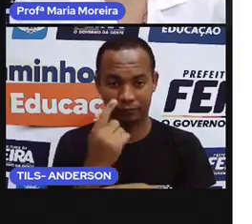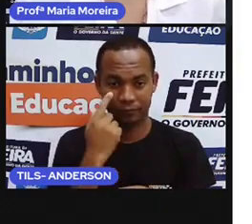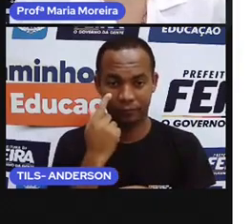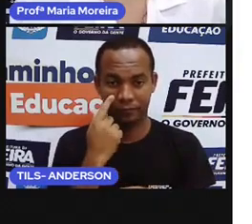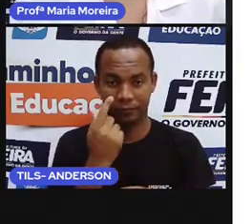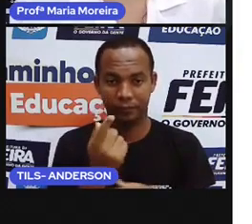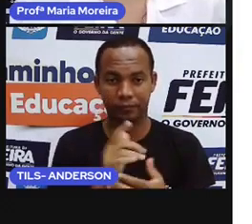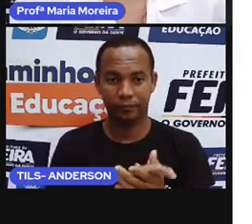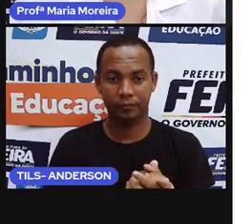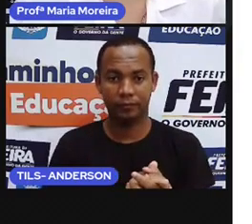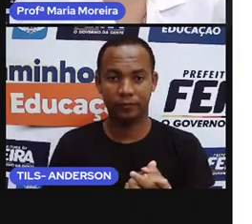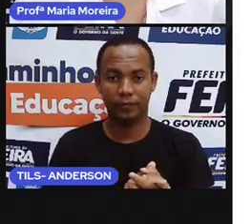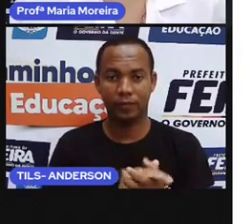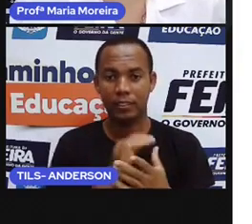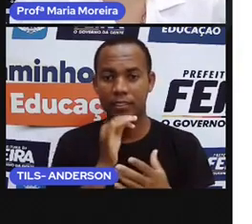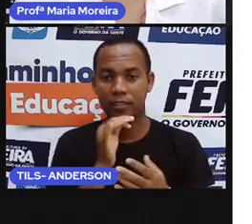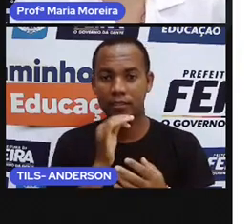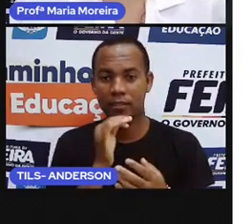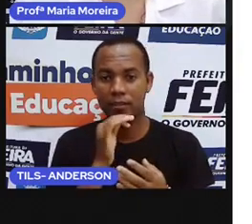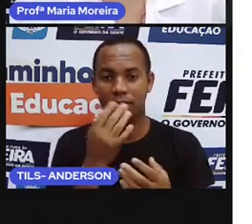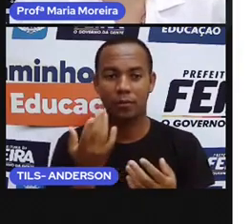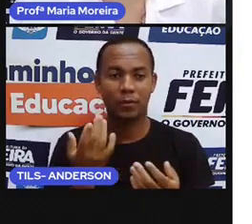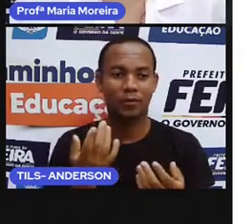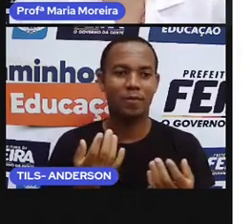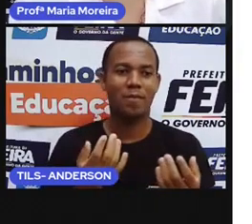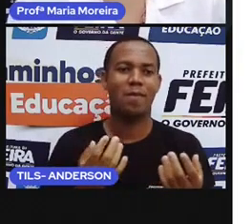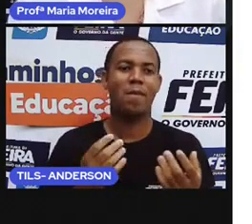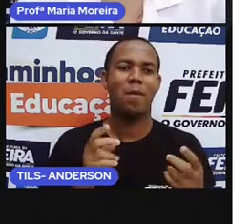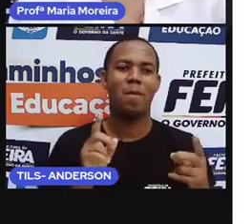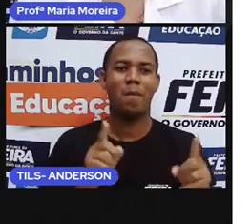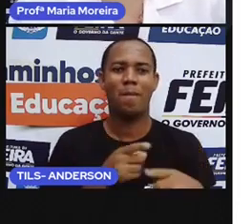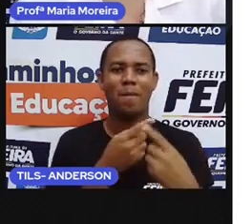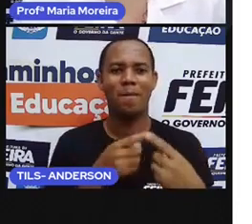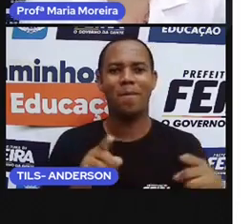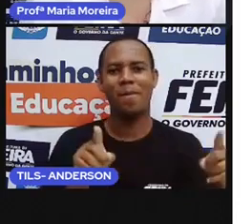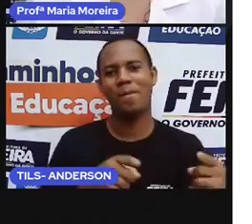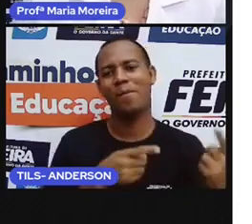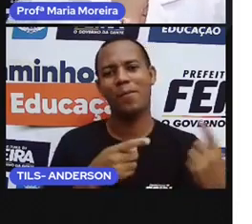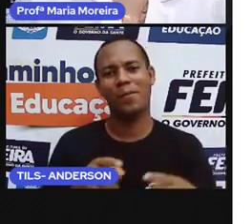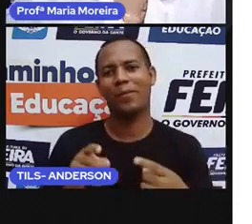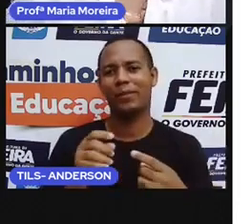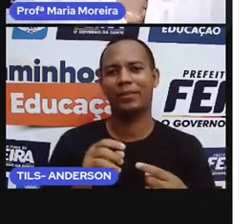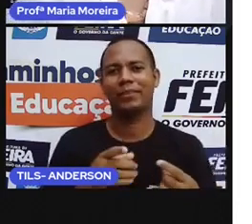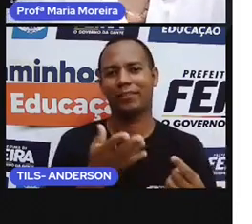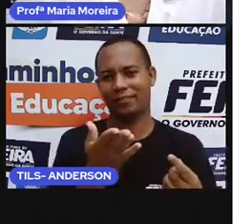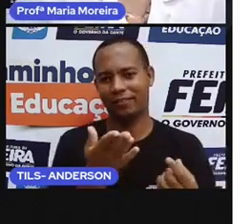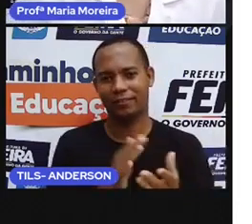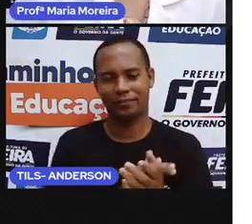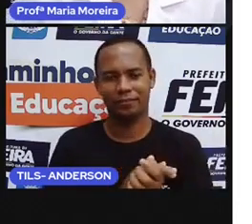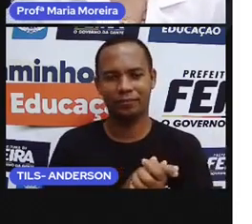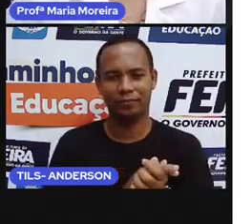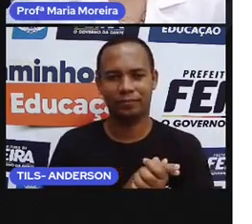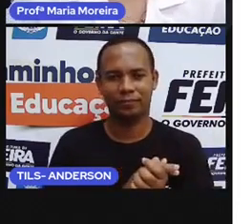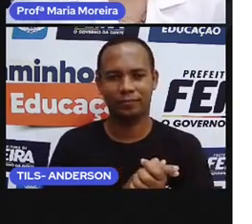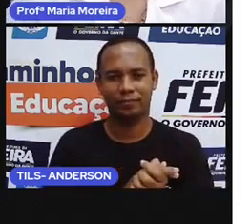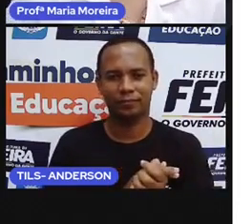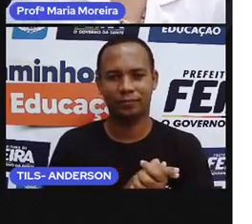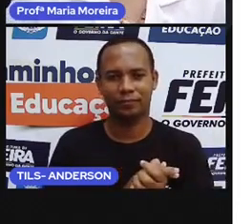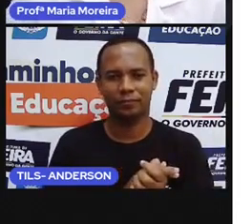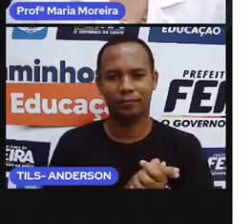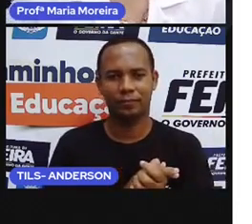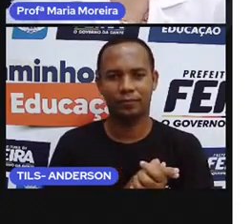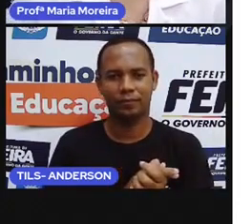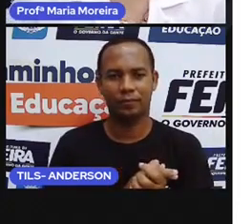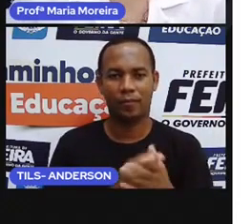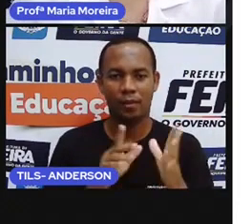musical. Não tem nenhum tipo de ritmo, não sei, Anderson, se ele é bom. Eu, óbvio. Né?